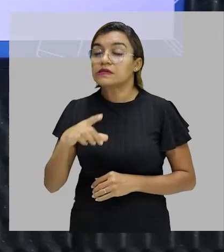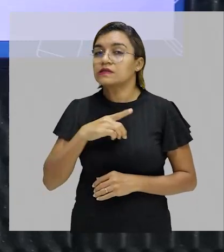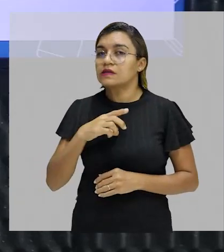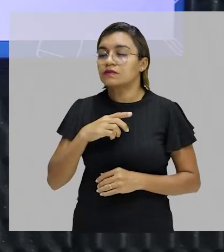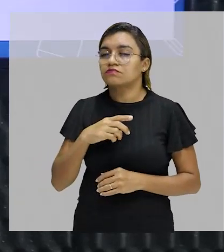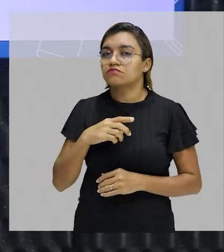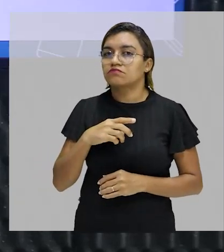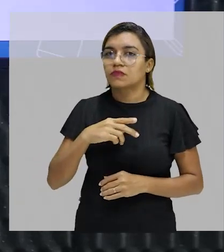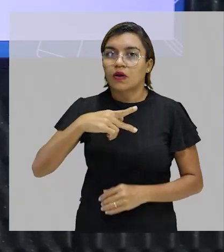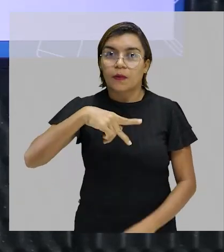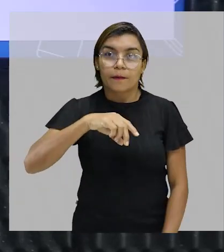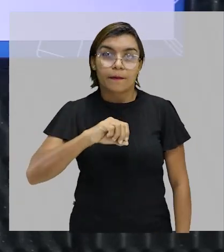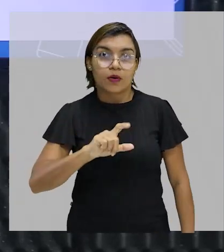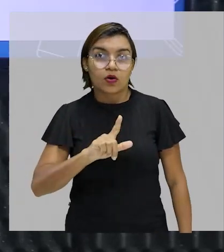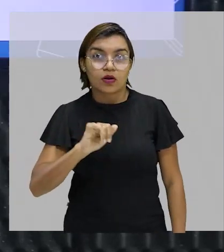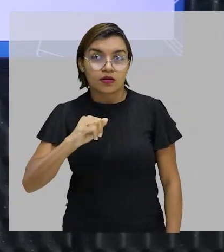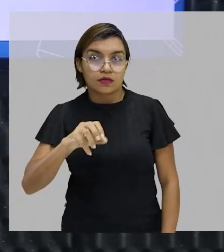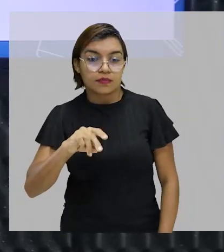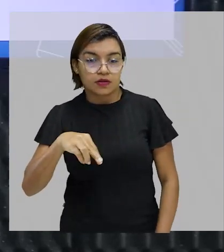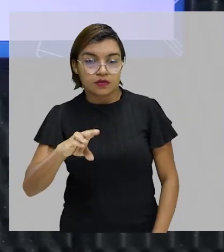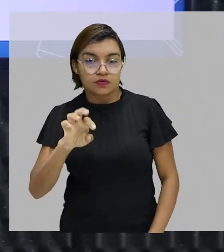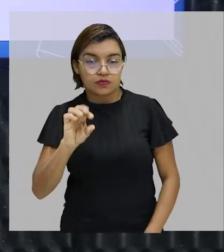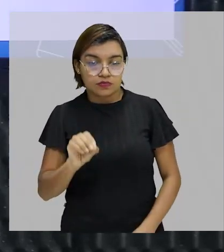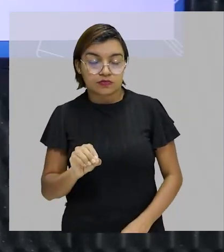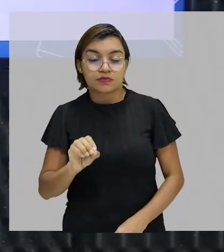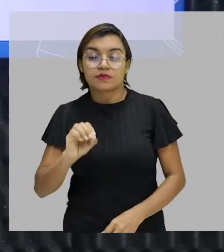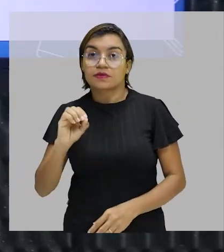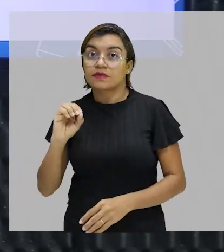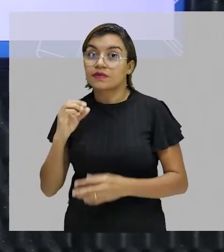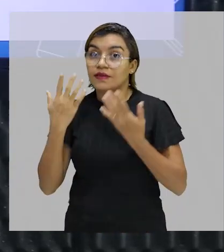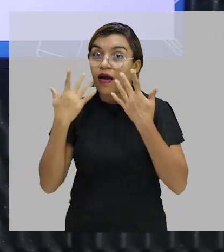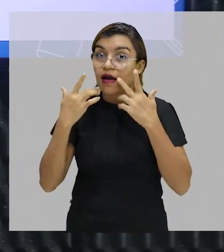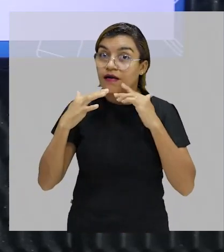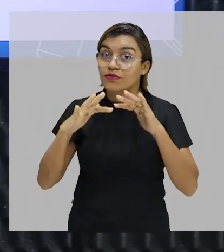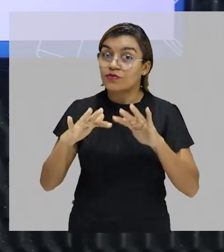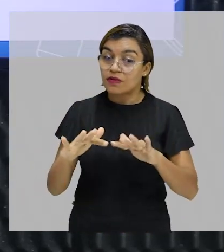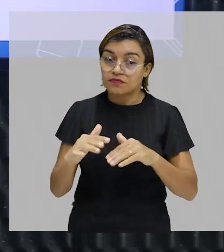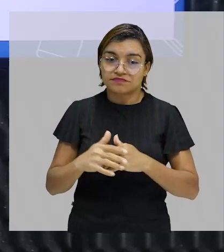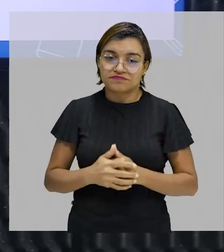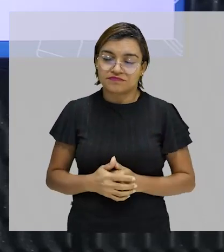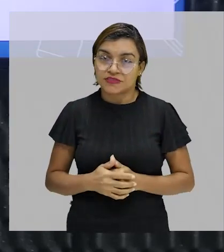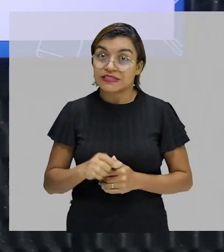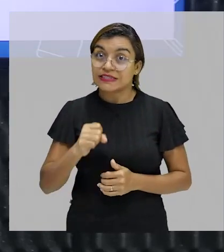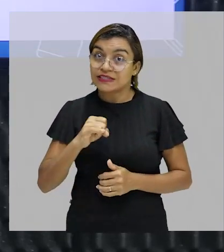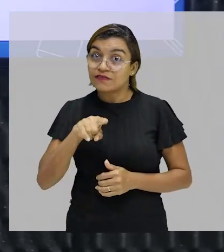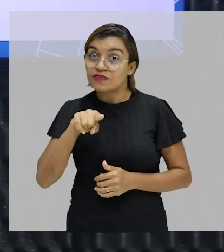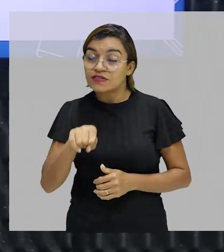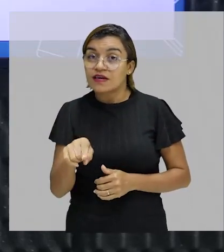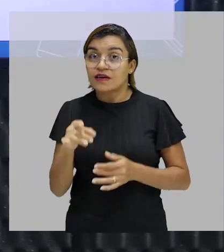o polímero natural, certo? Então, se você ficou atento